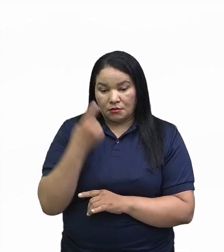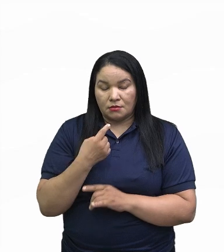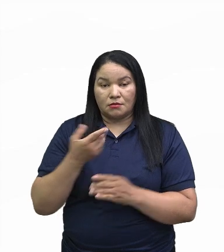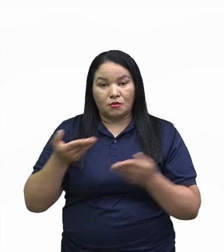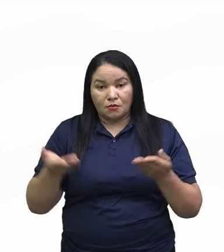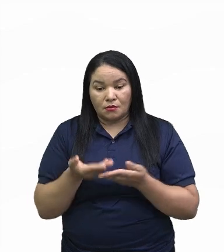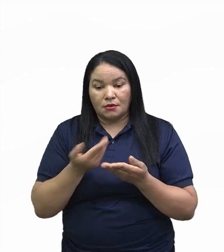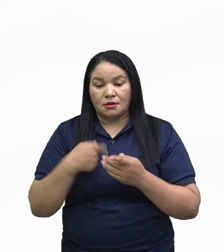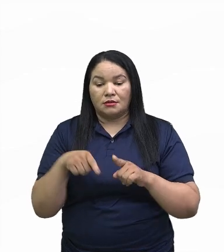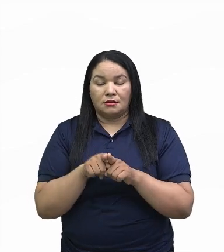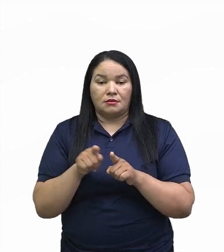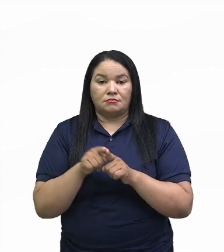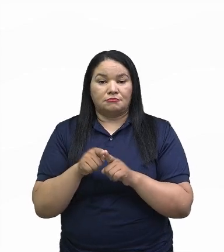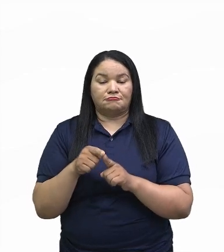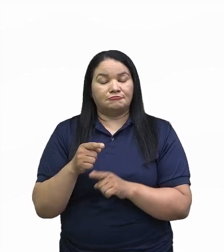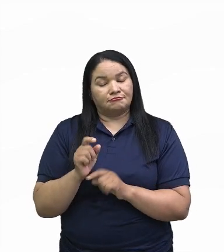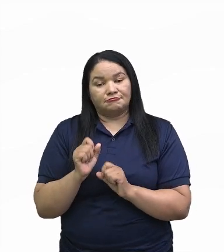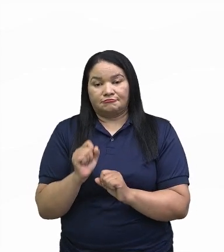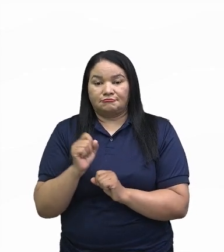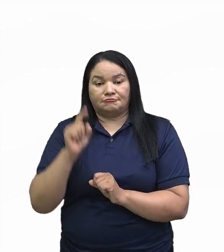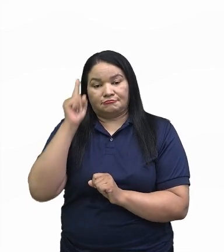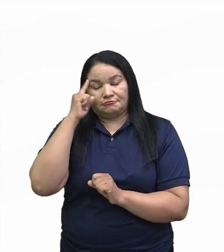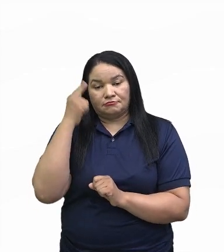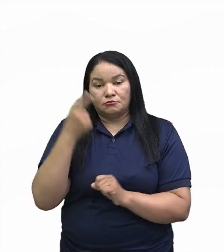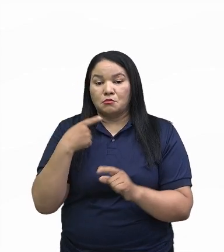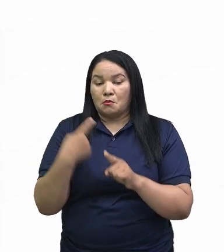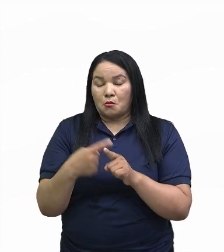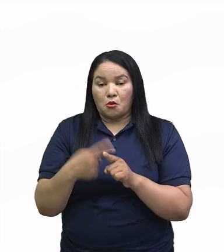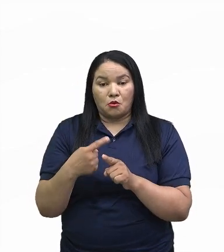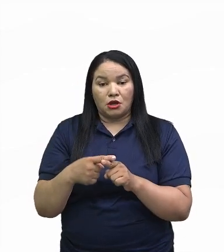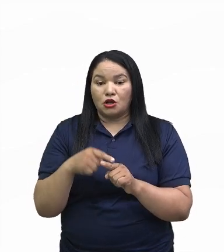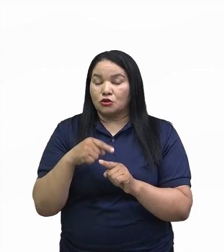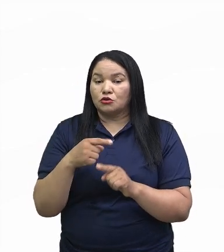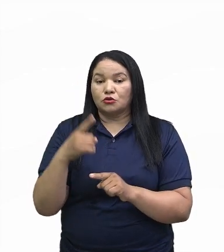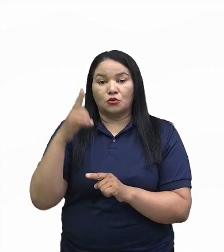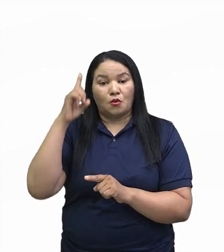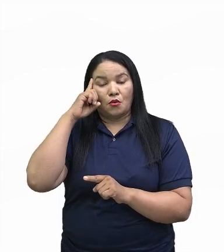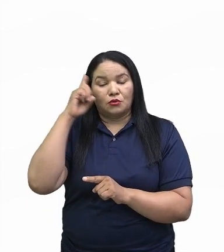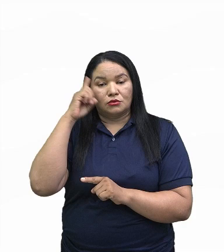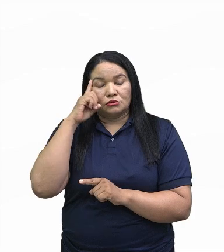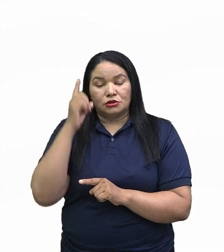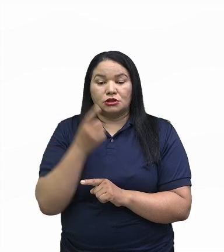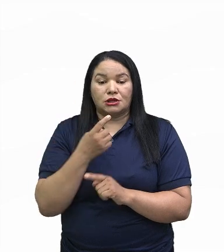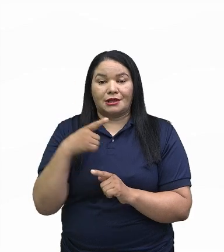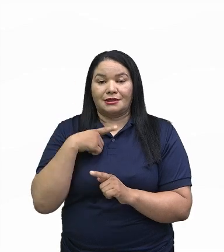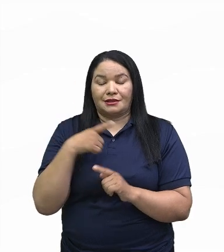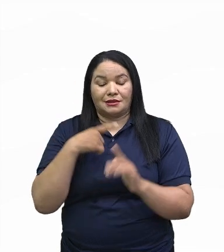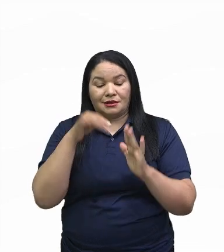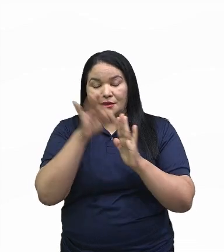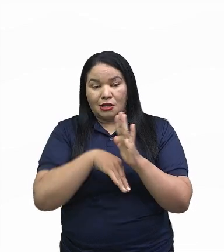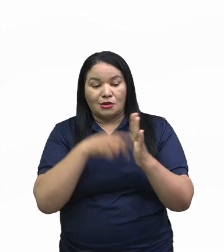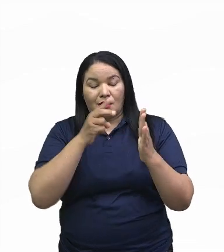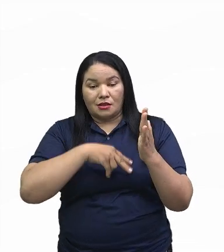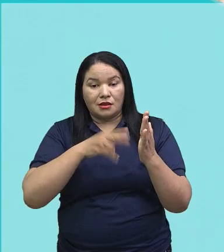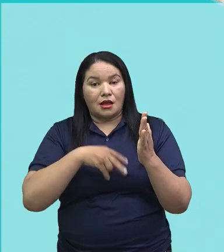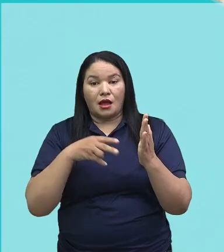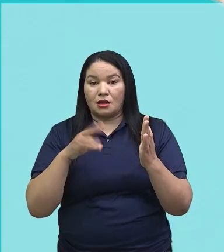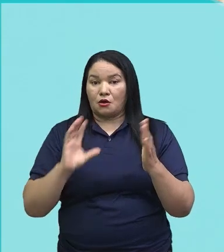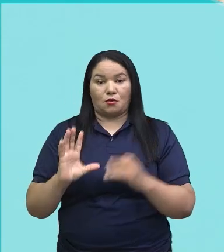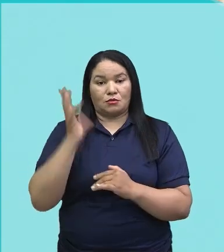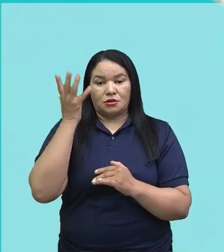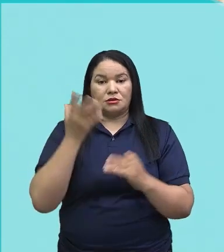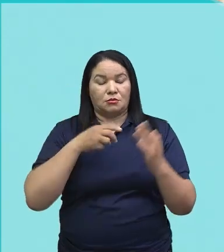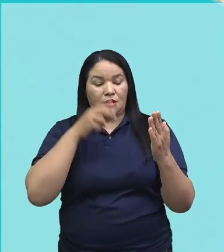atuais e cotidianos, né? Porque todos os dias que você vai ler um texto, você vai ter ali uma informação, um fato que